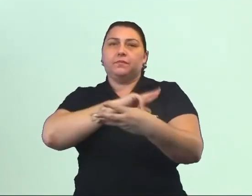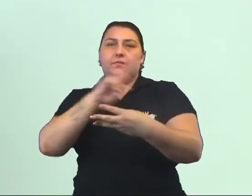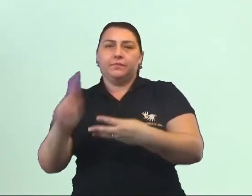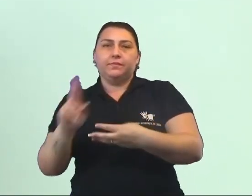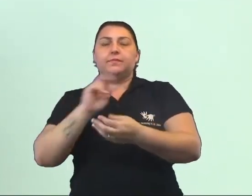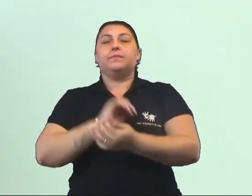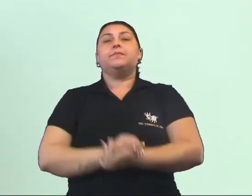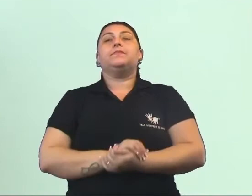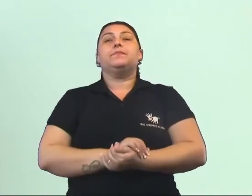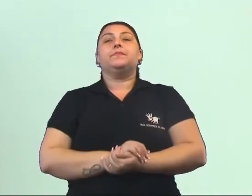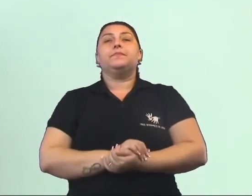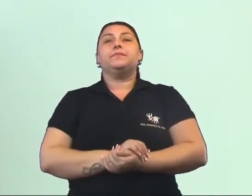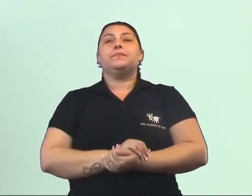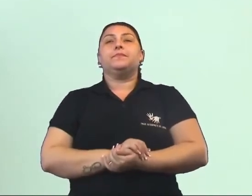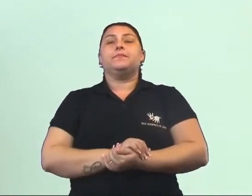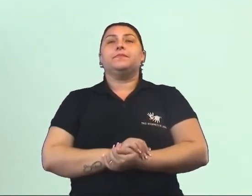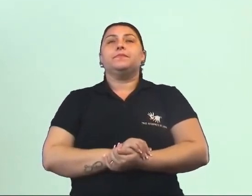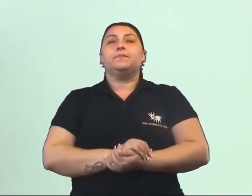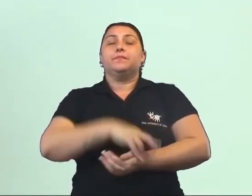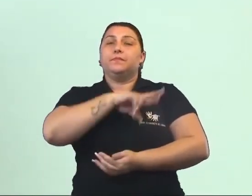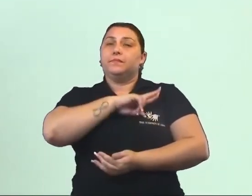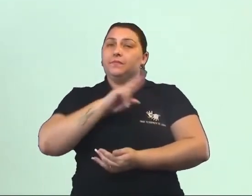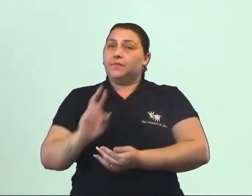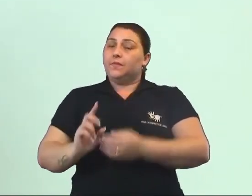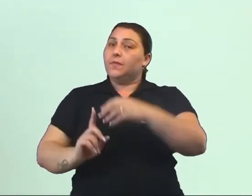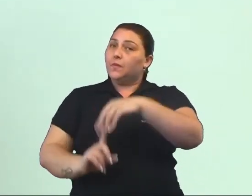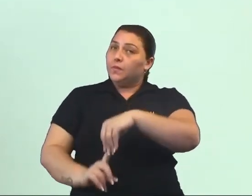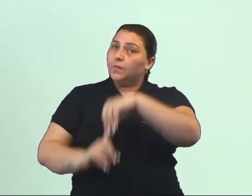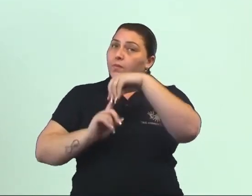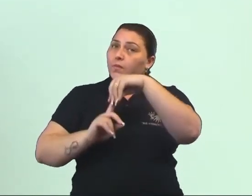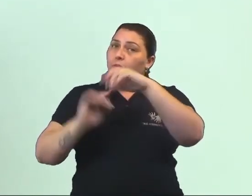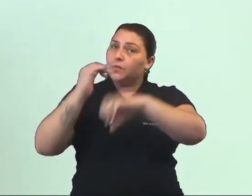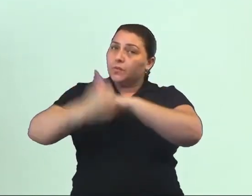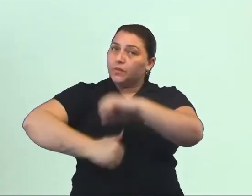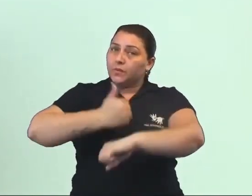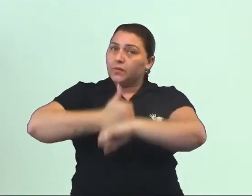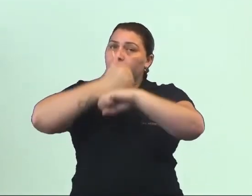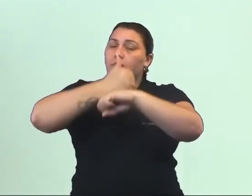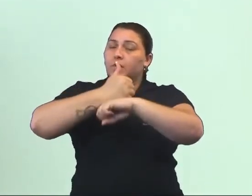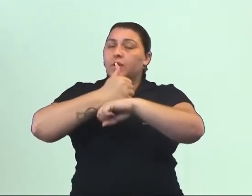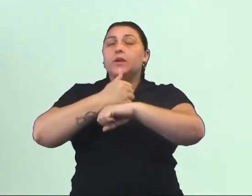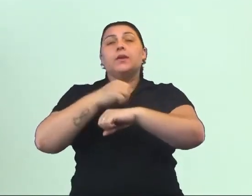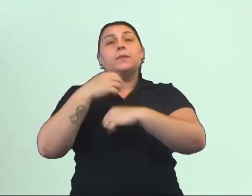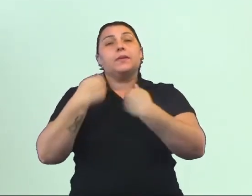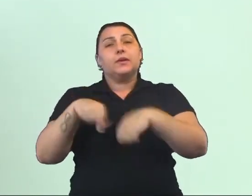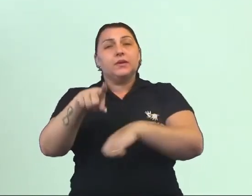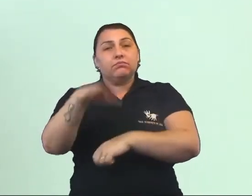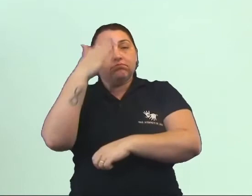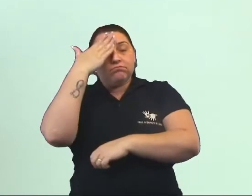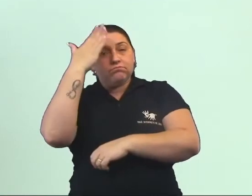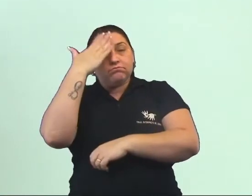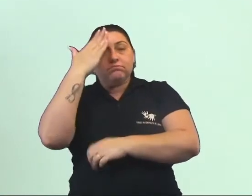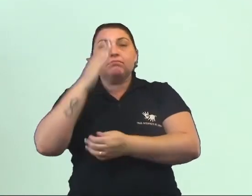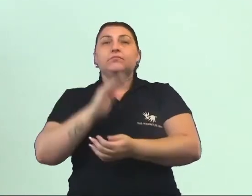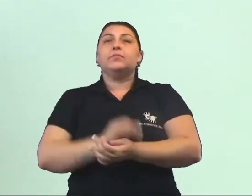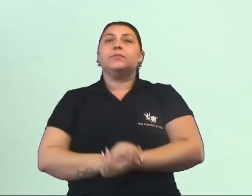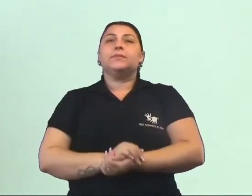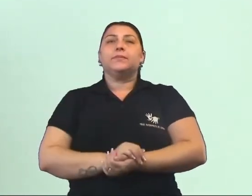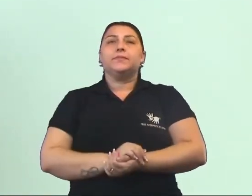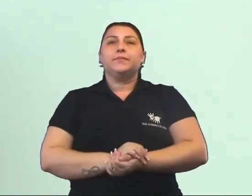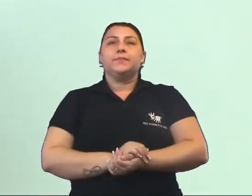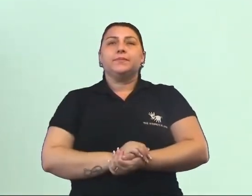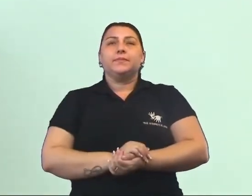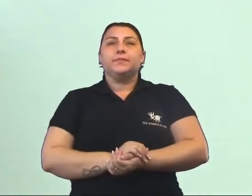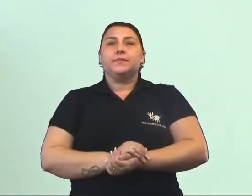religiões. 3 diferentes religiões monoteístas. Então você tem que entender que